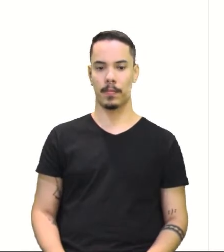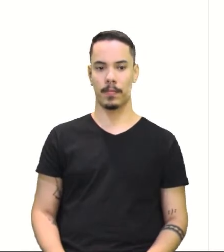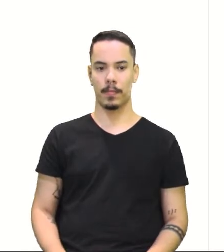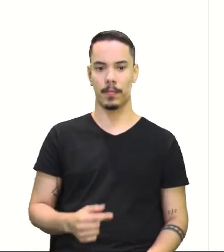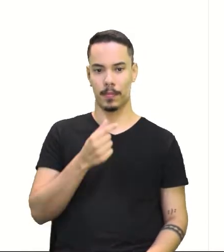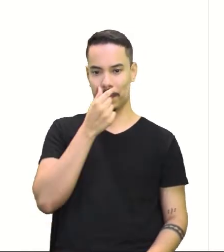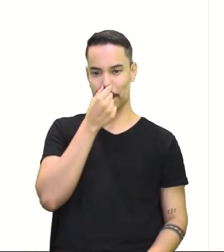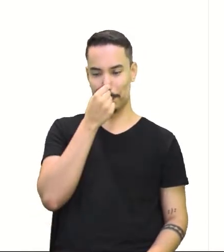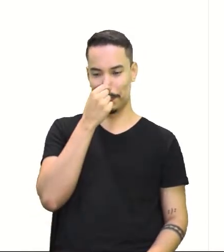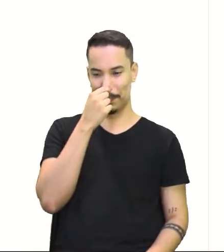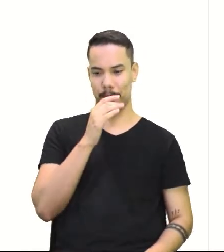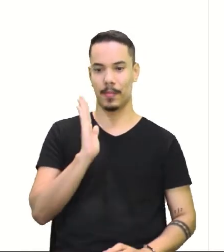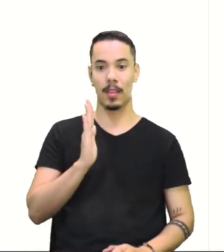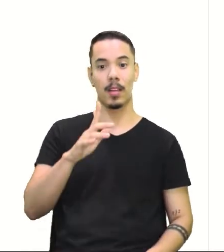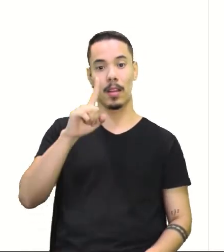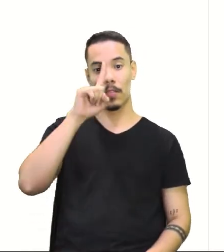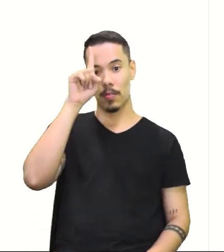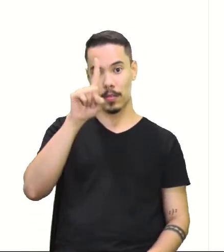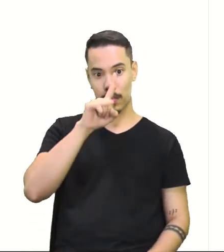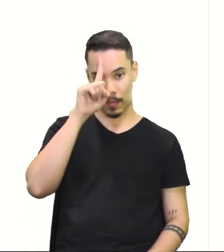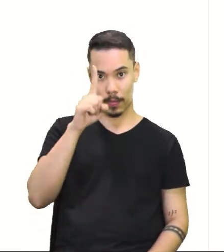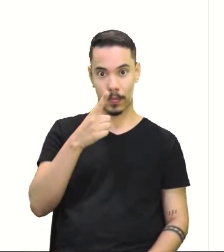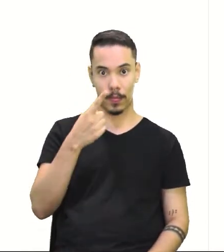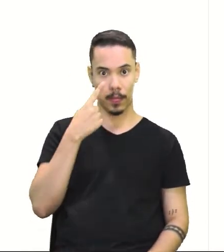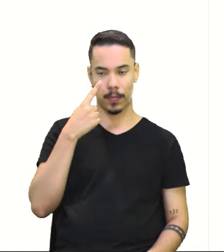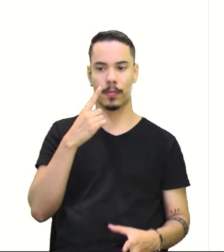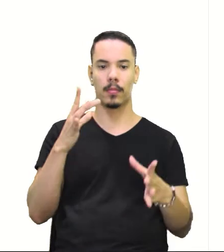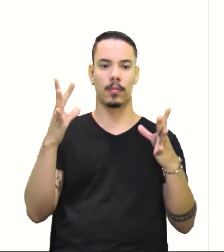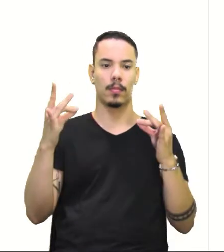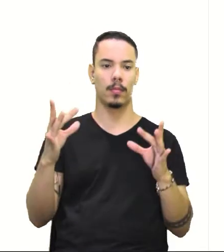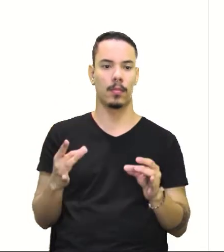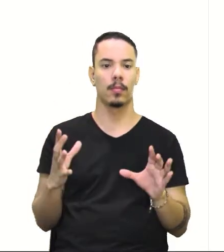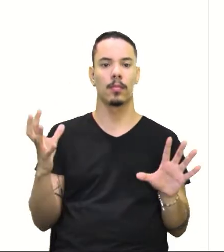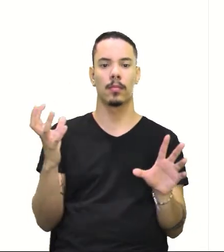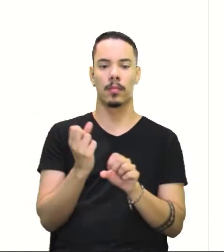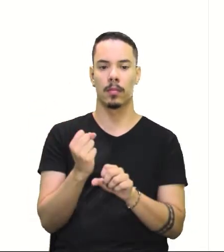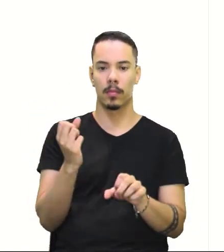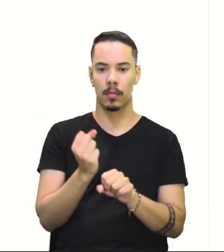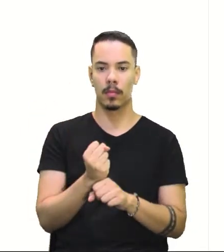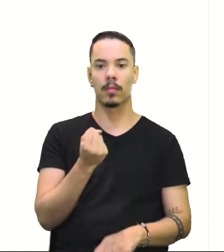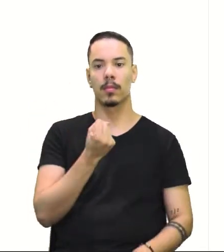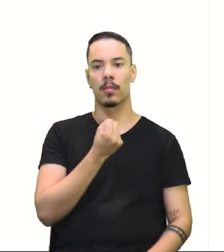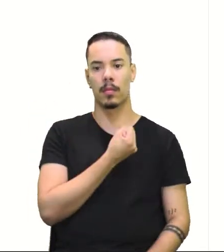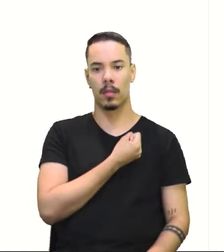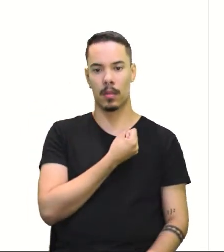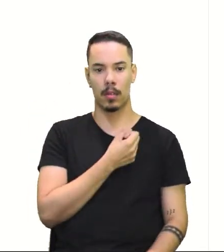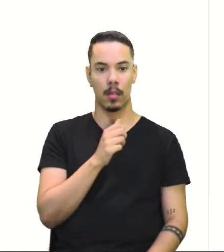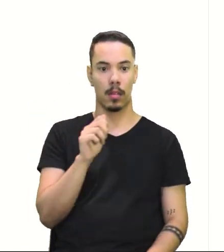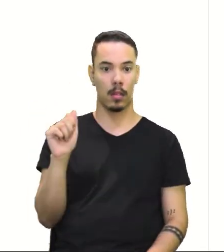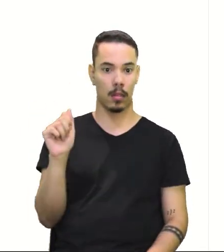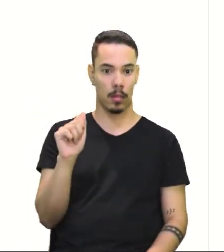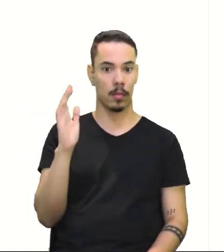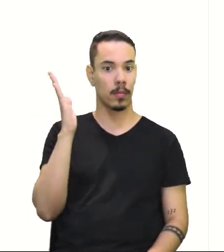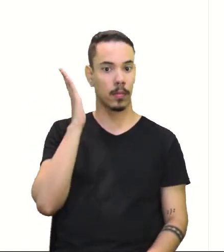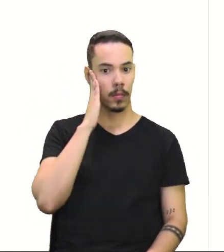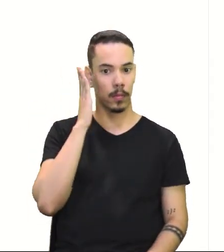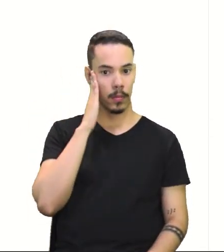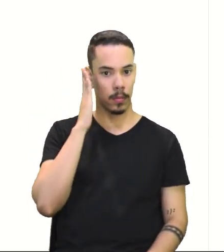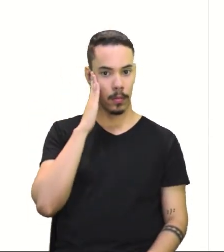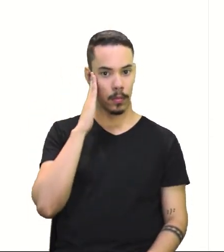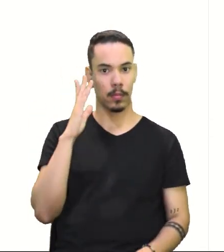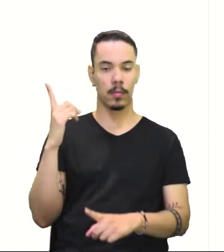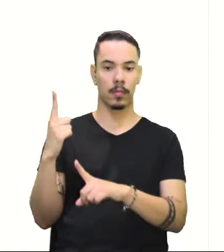inventar moda já, né? Olha só o detalhe agora. Calcule o valor de A, sabendo que o polinômio P